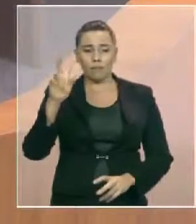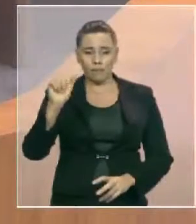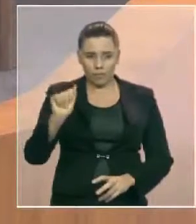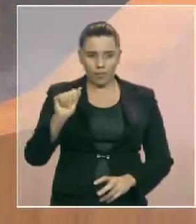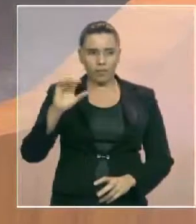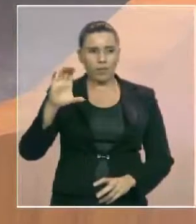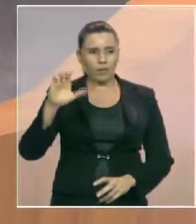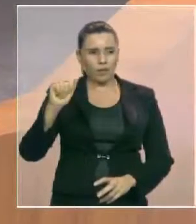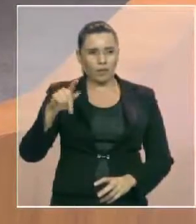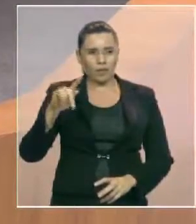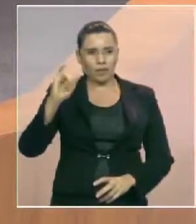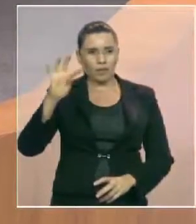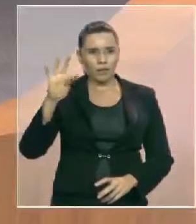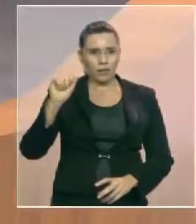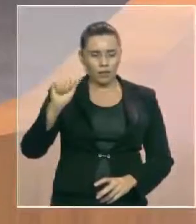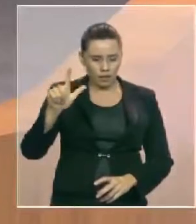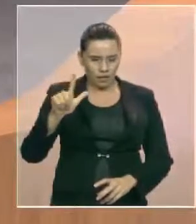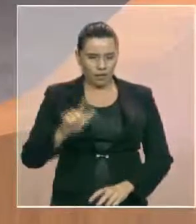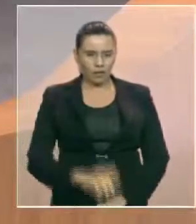R$0,